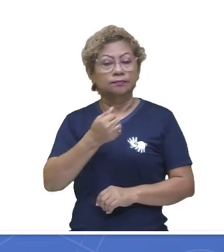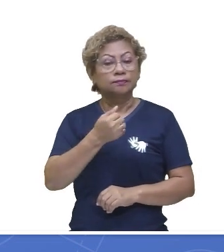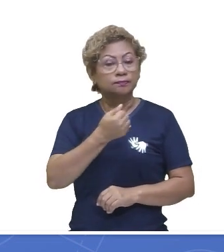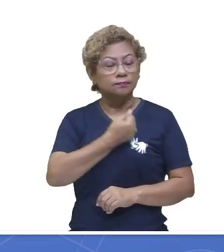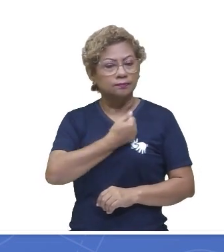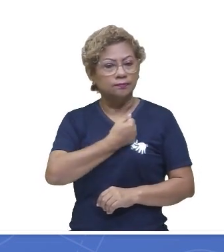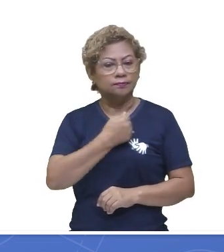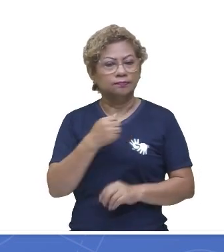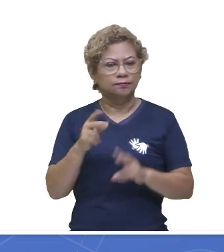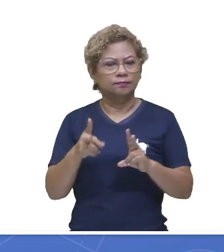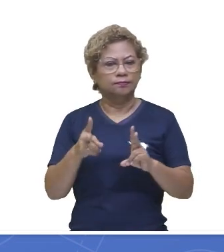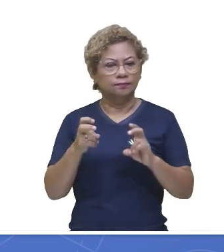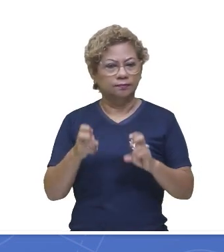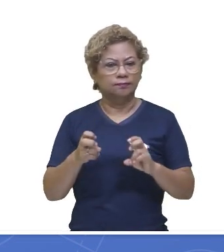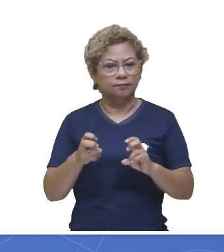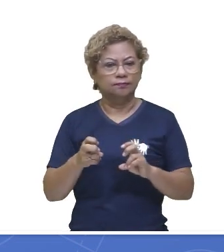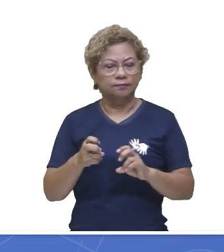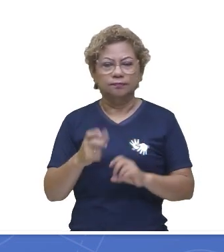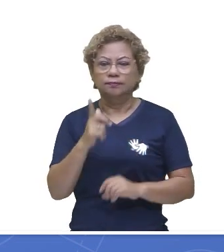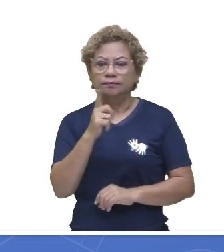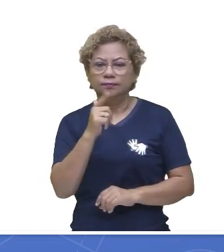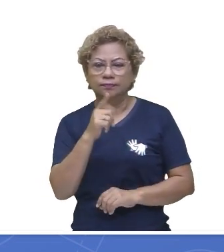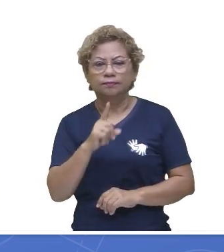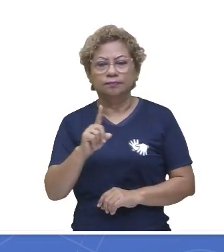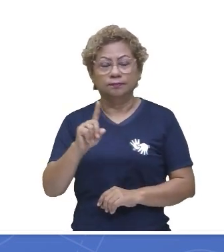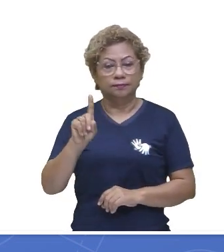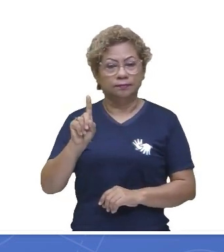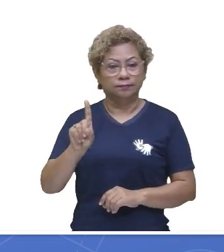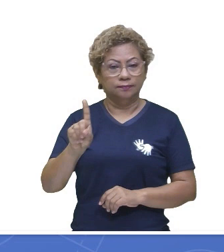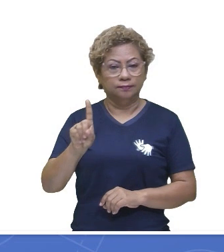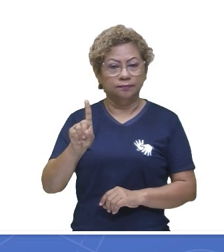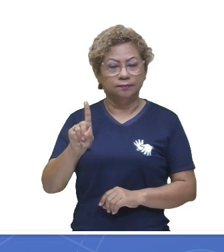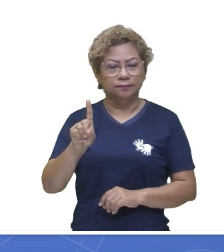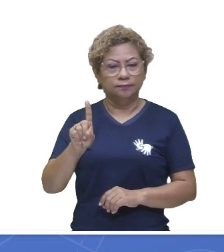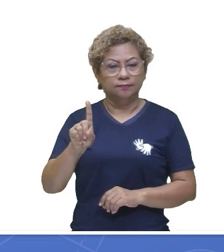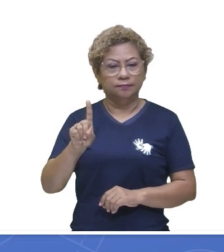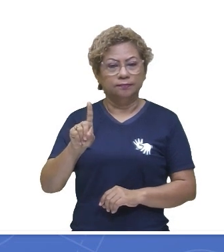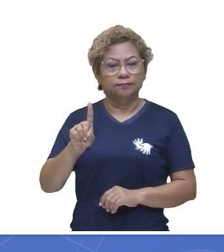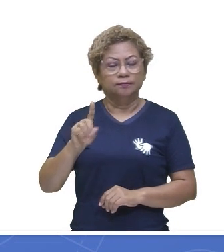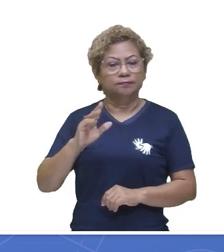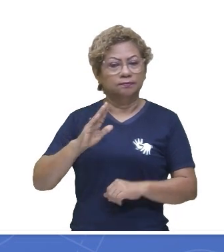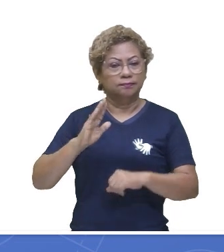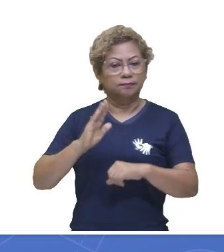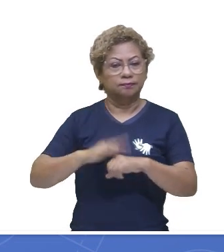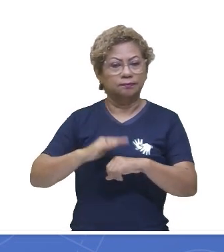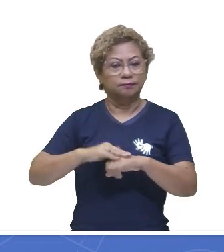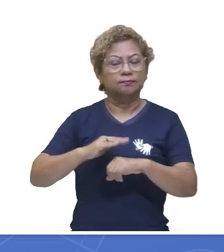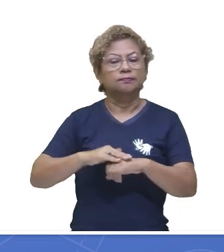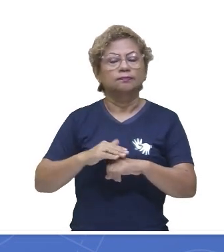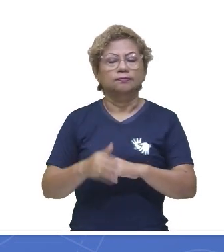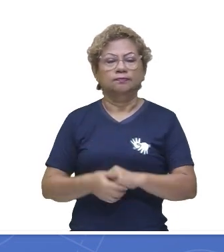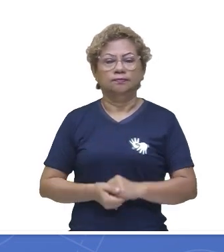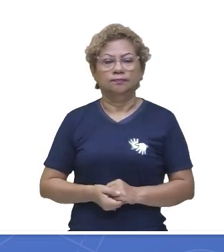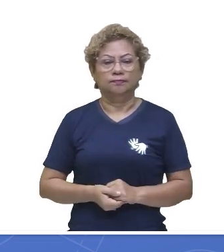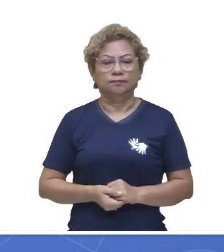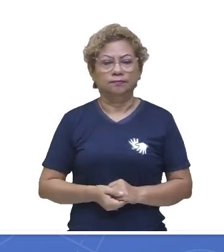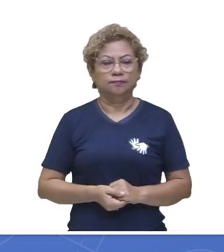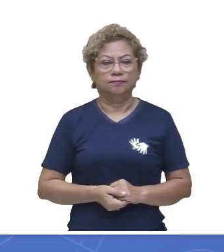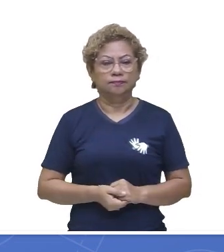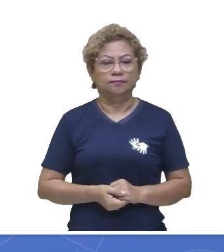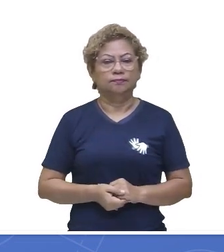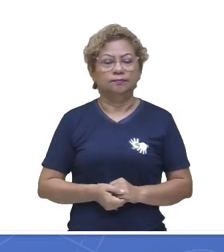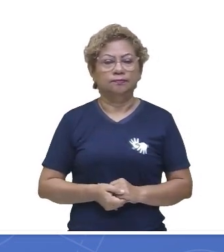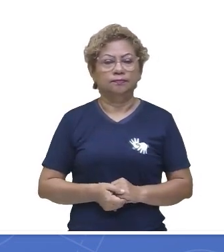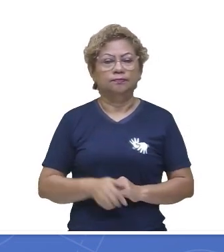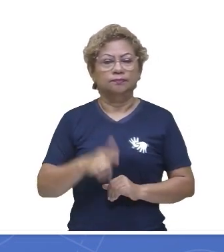existem, porque ela foi tomada como referência e foi atribuído a ela o número 1. As outras substâncias